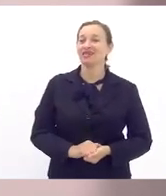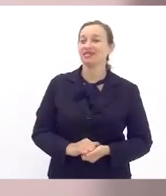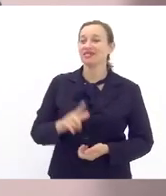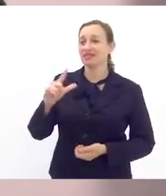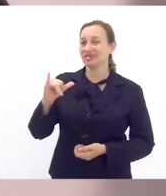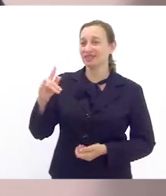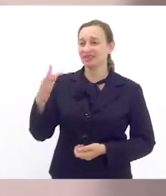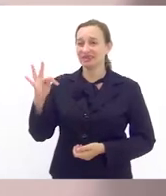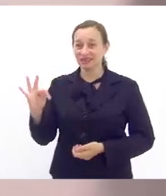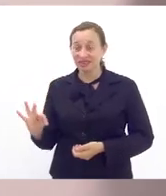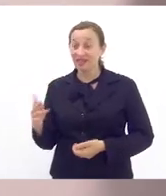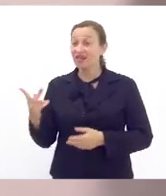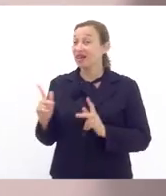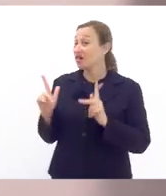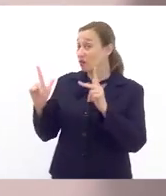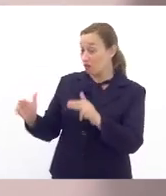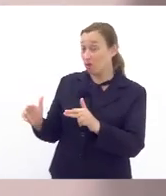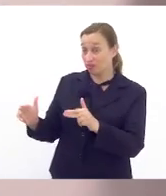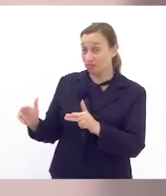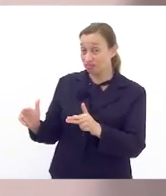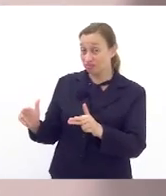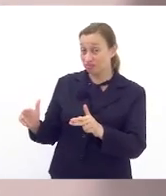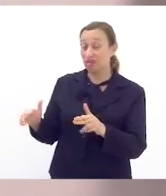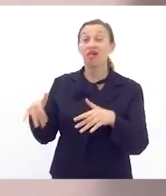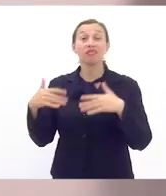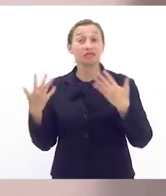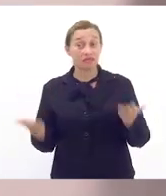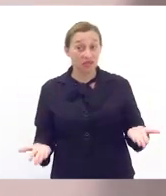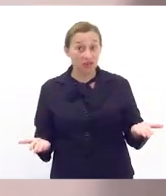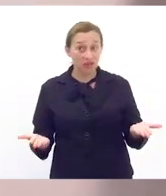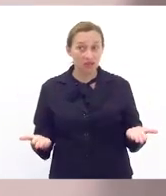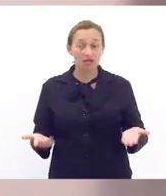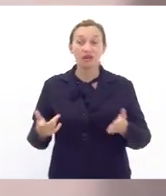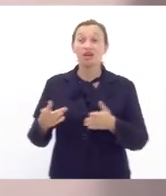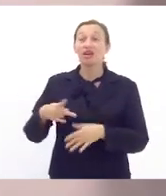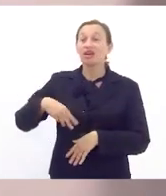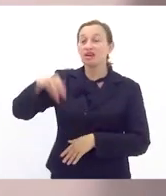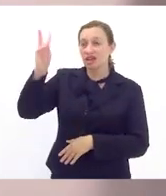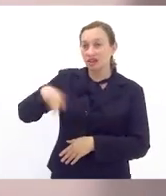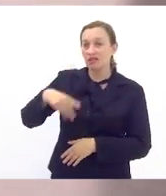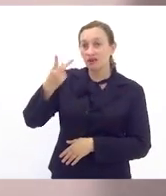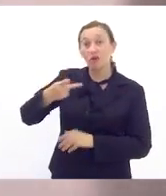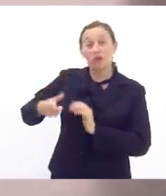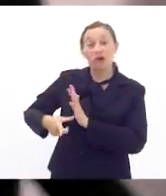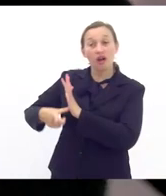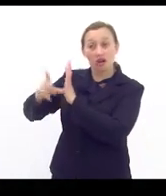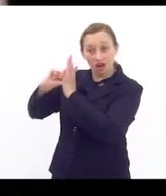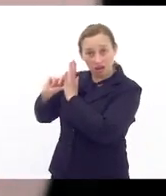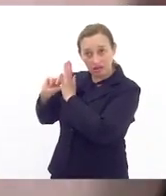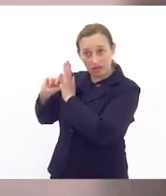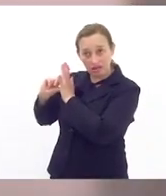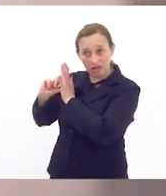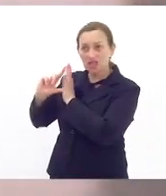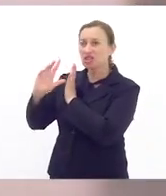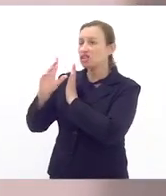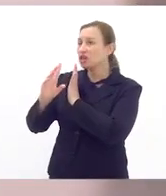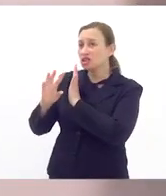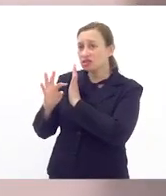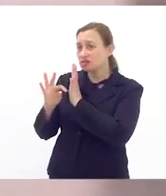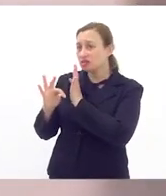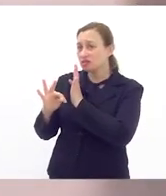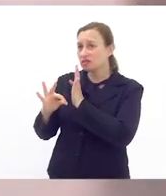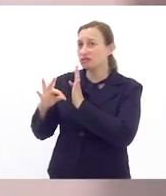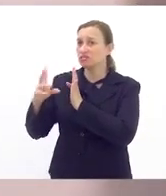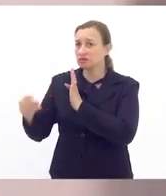é a mesma Então eu acho que quem me antecedeu a palavra já falou quase tudo